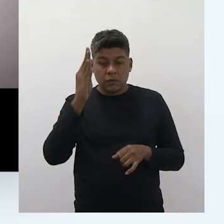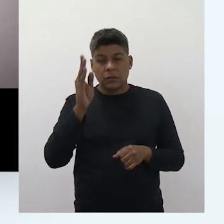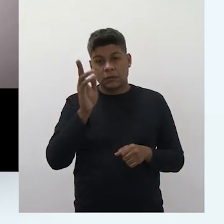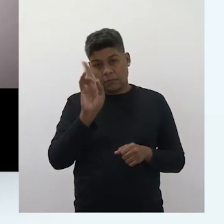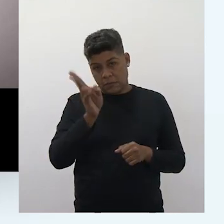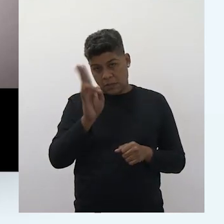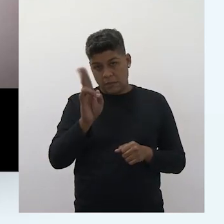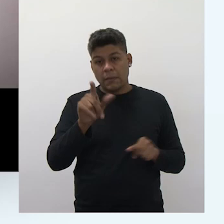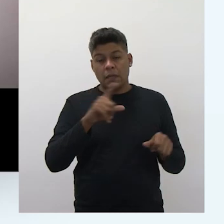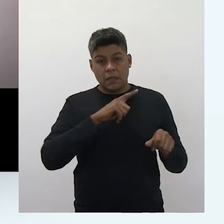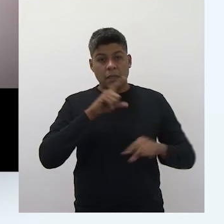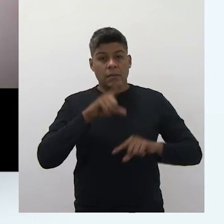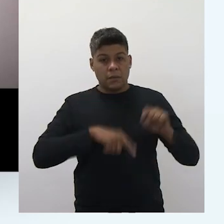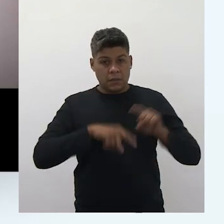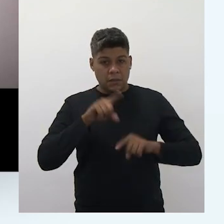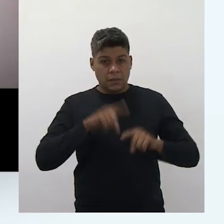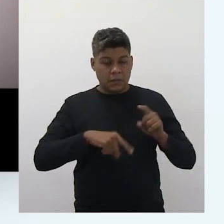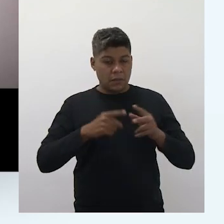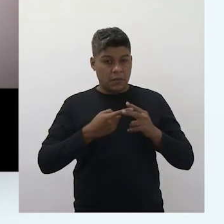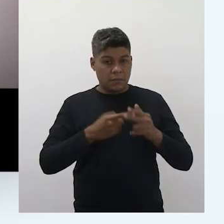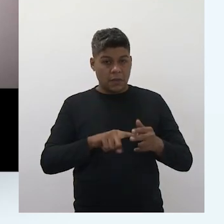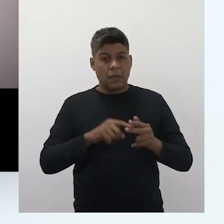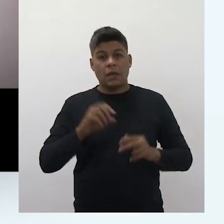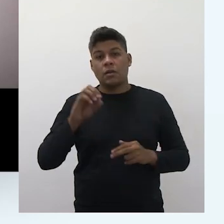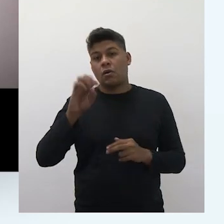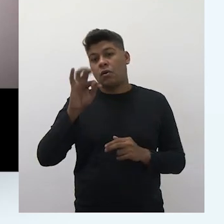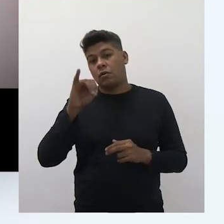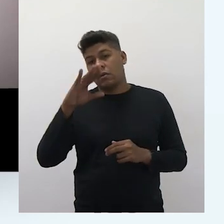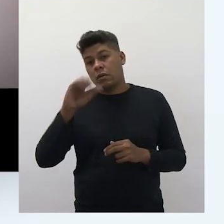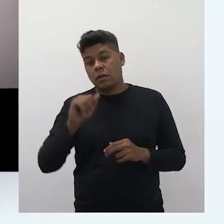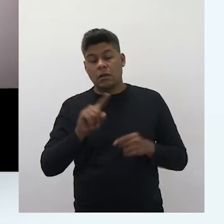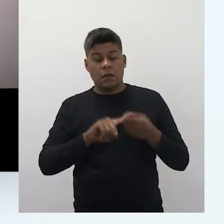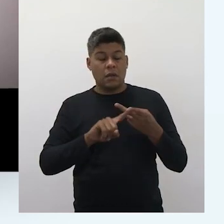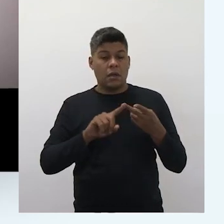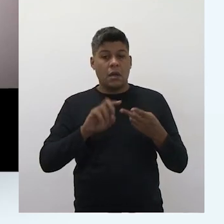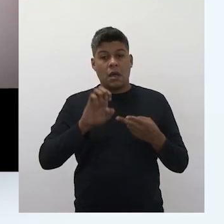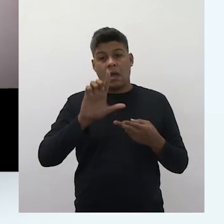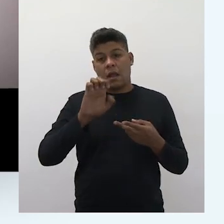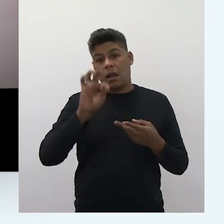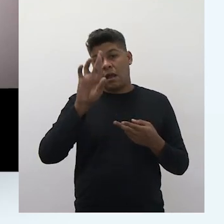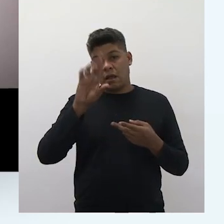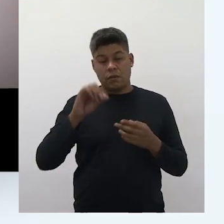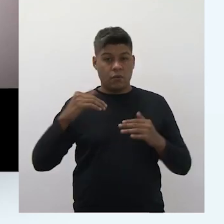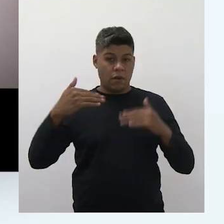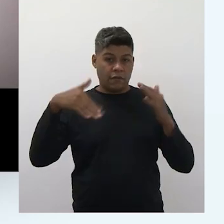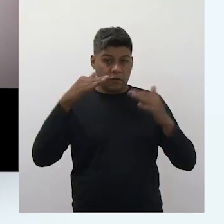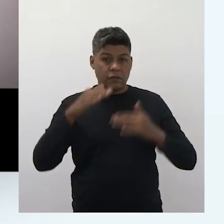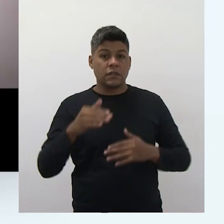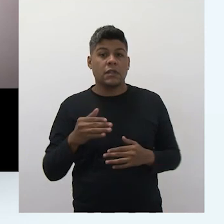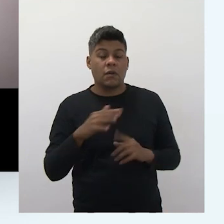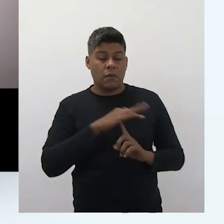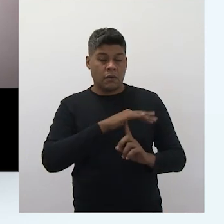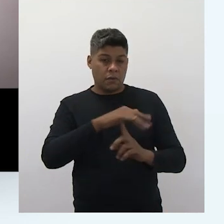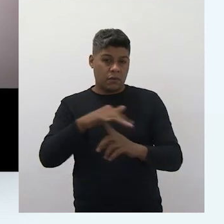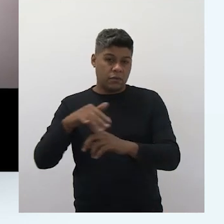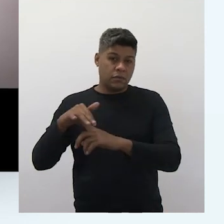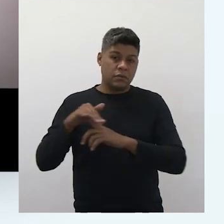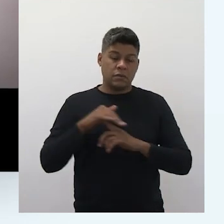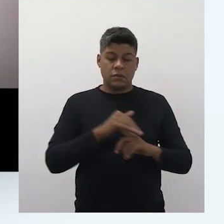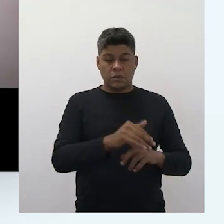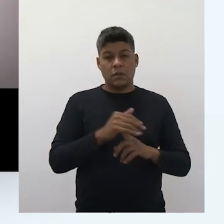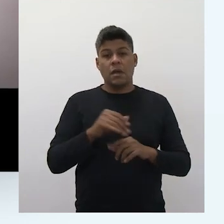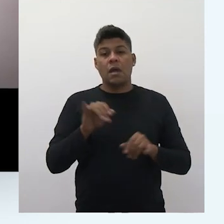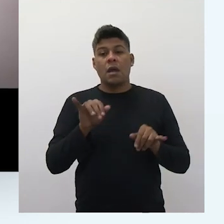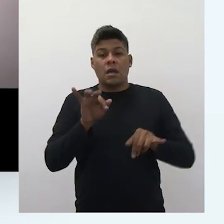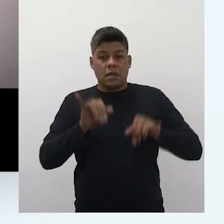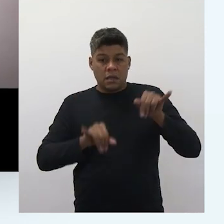essas em componentes como mecânica, ótica, eletromagnetismo, evolução e ecologia, química orgânica e inorgânica, e por